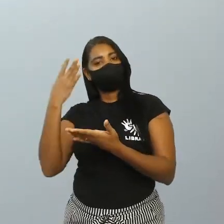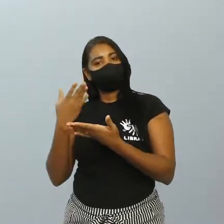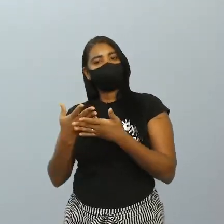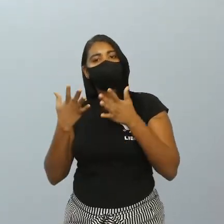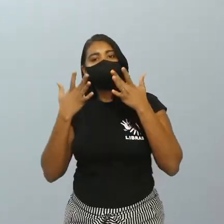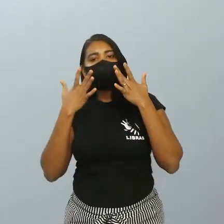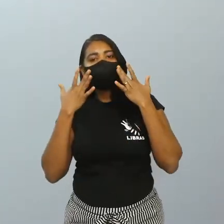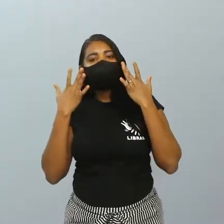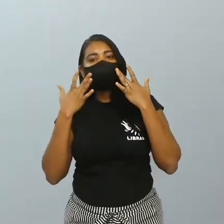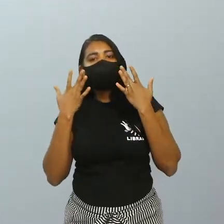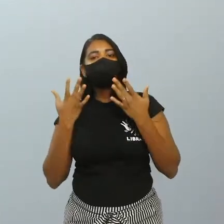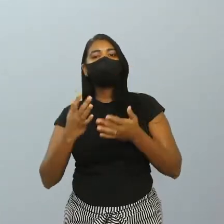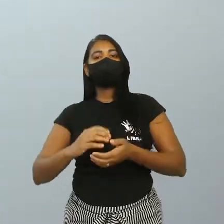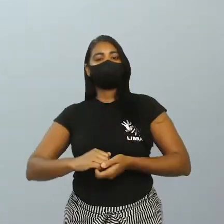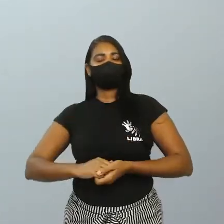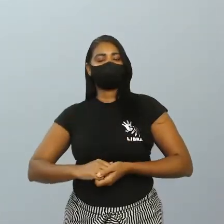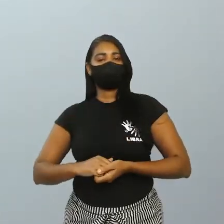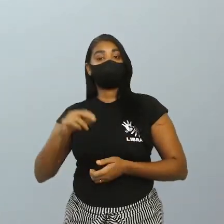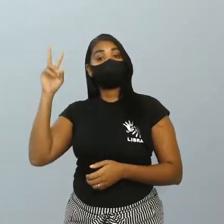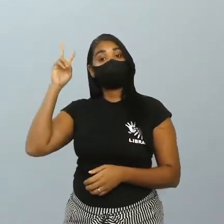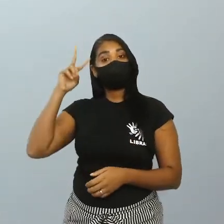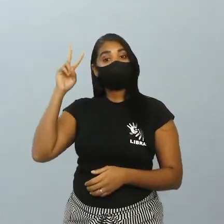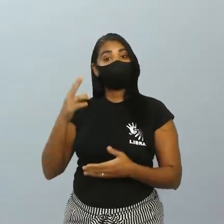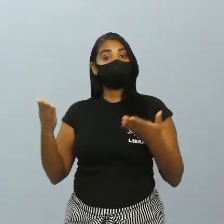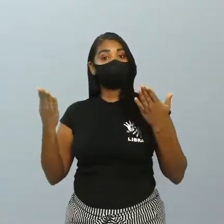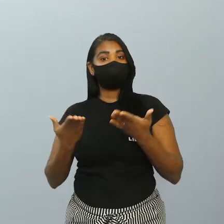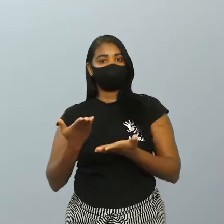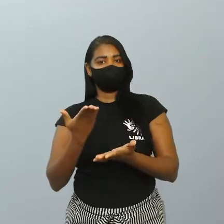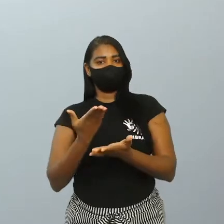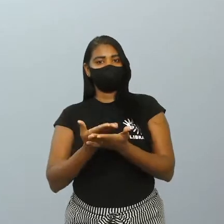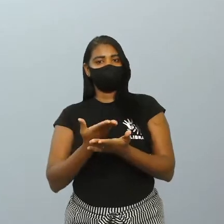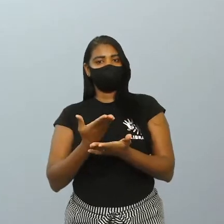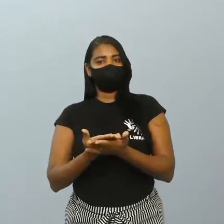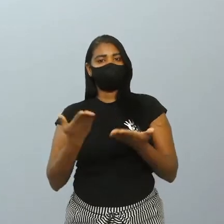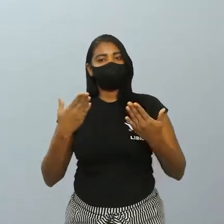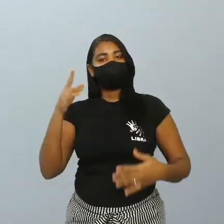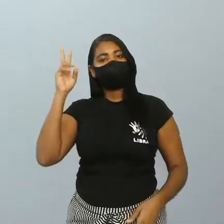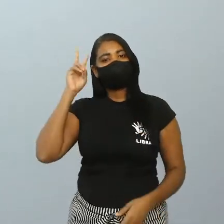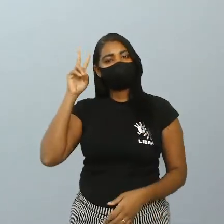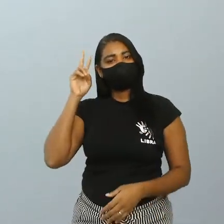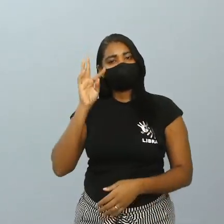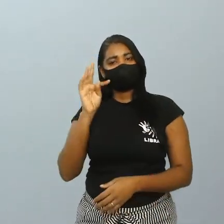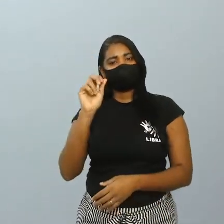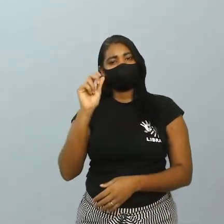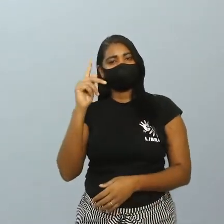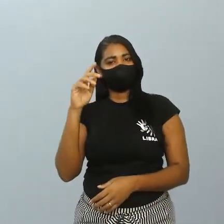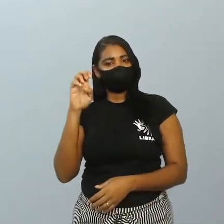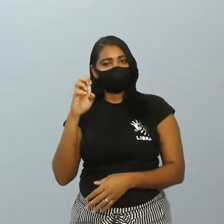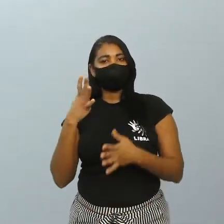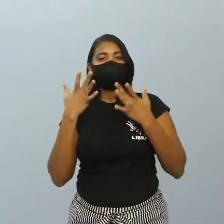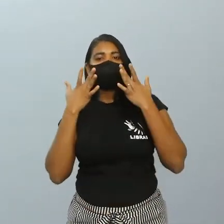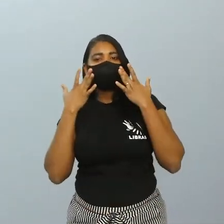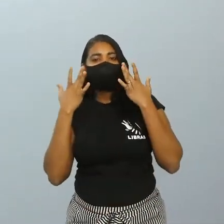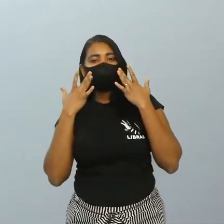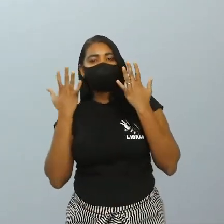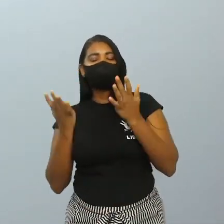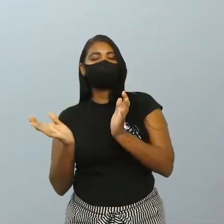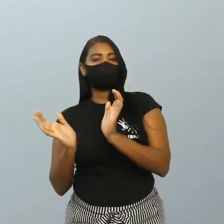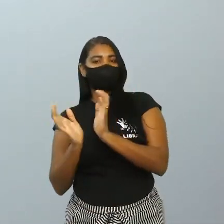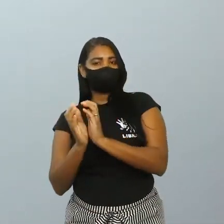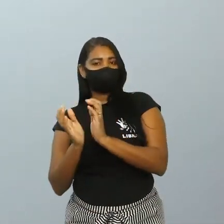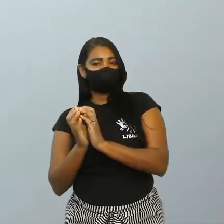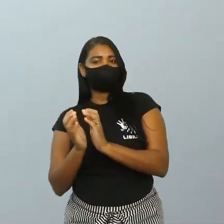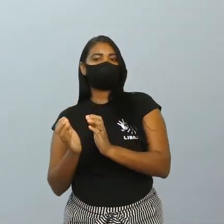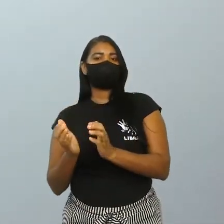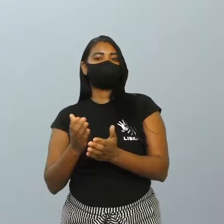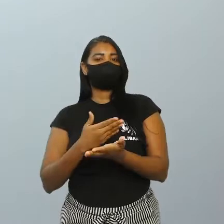teatro. Inclusive, lembrando das nossas aulas. Quem lembra aí do TAP, Teatro de Amadores de Pernambuco,